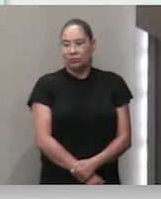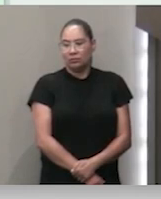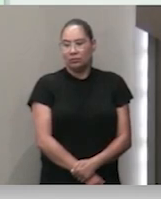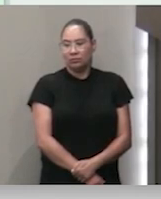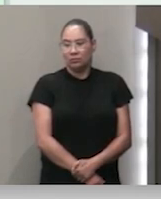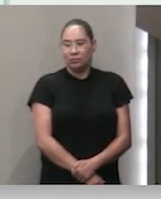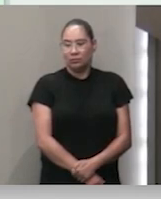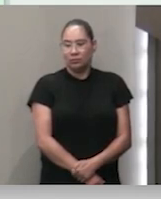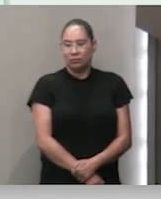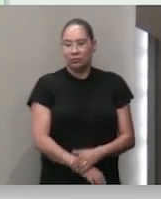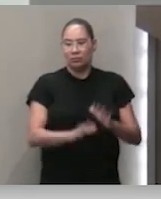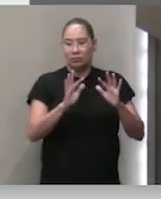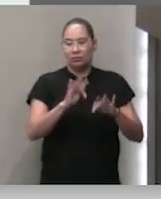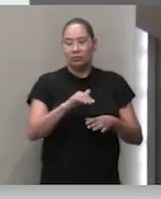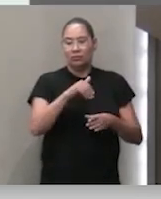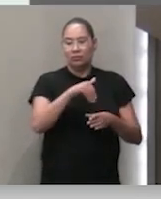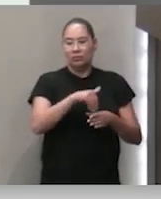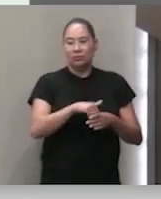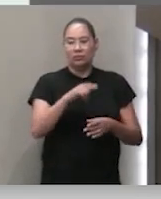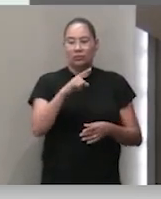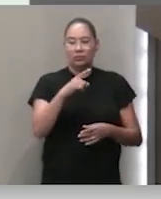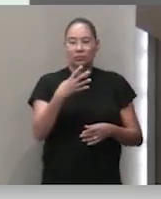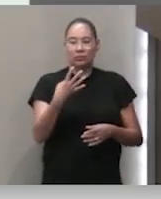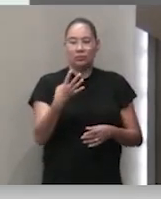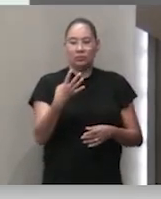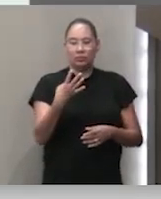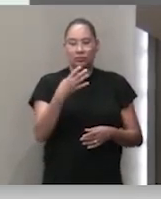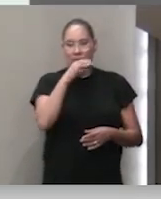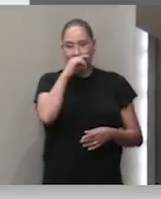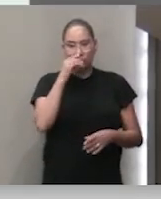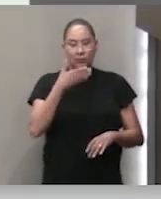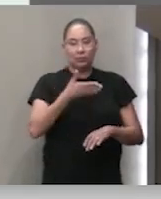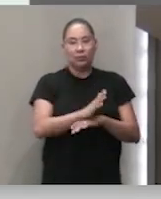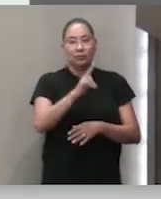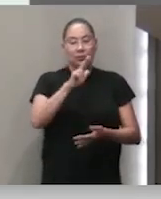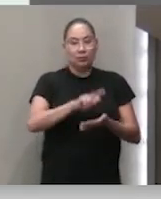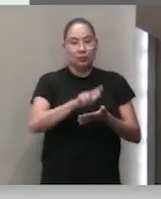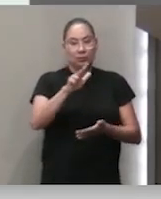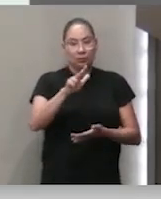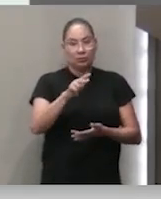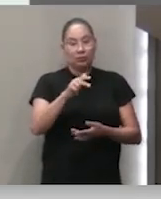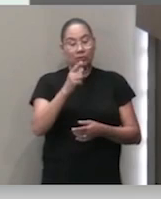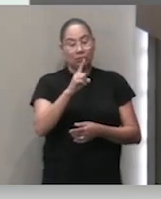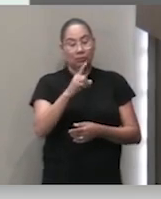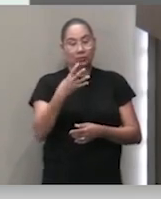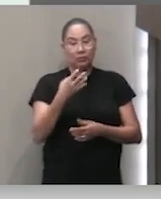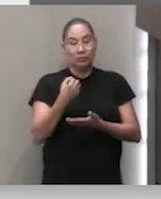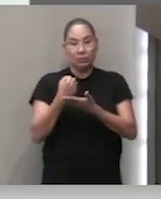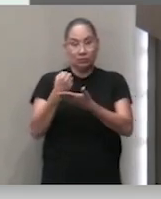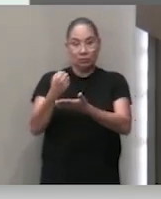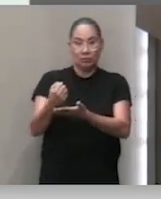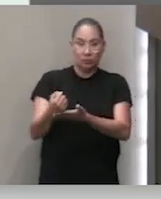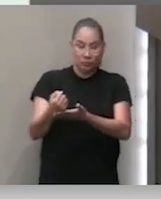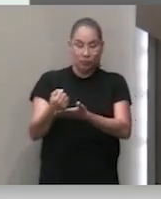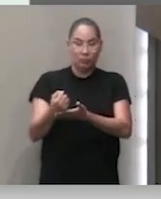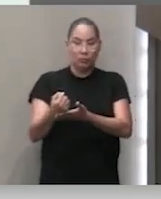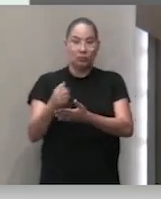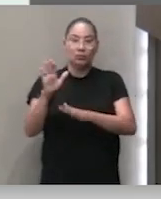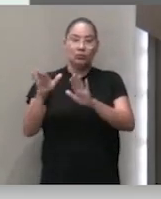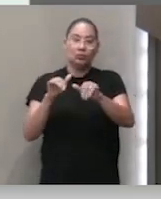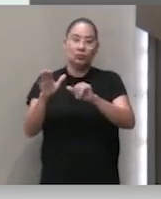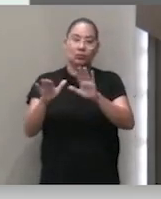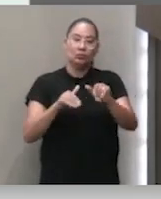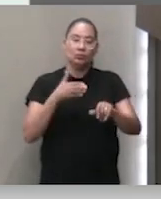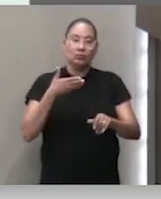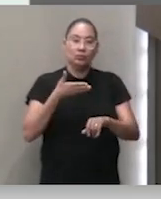Encerrada a votação. Votação aprovada, 14 votos favoráveis. A moção de apoio ao chamamento